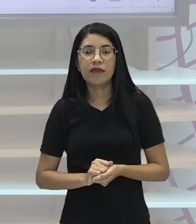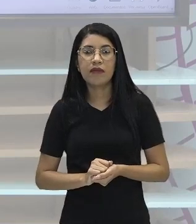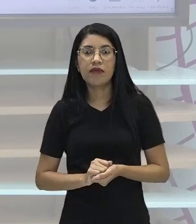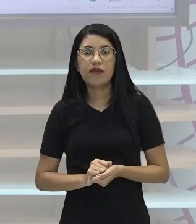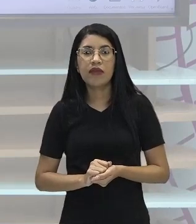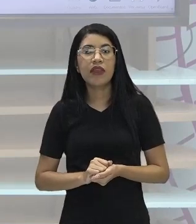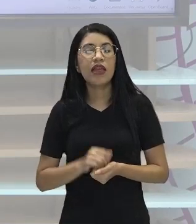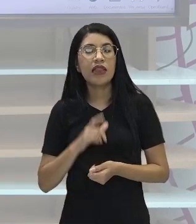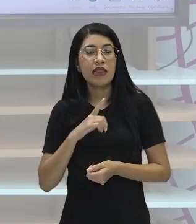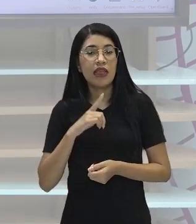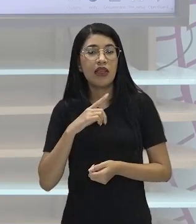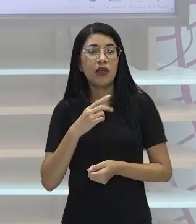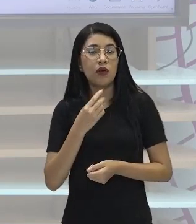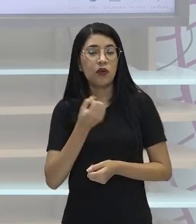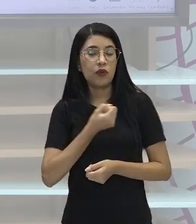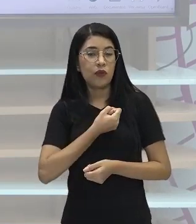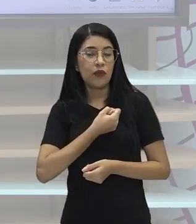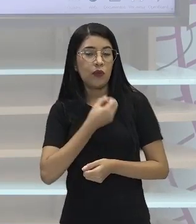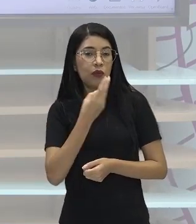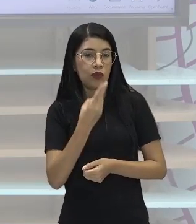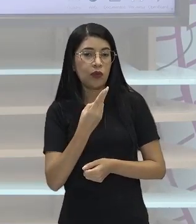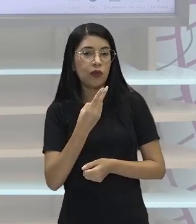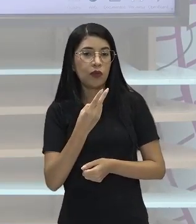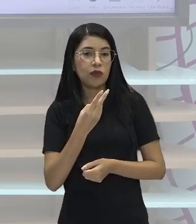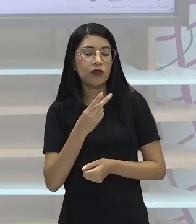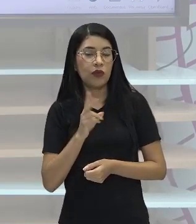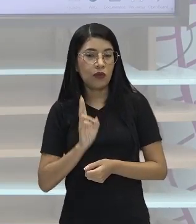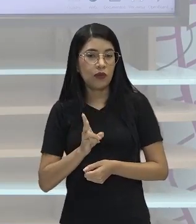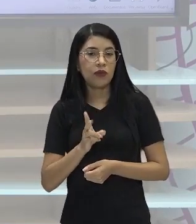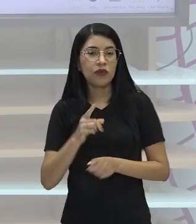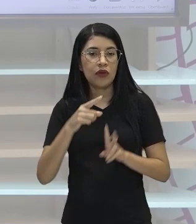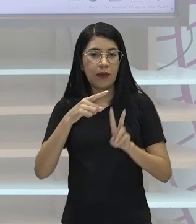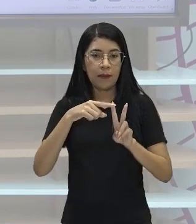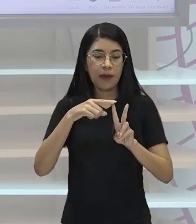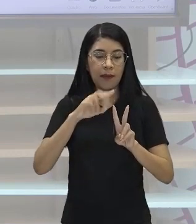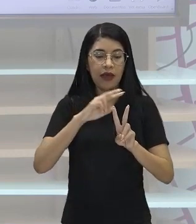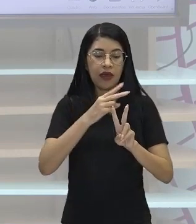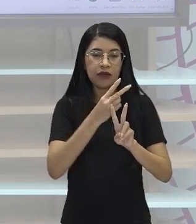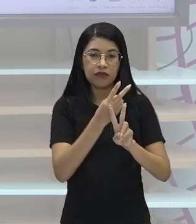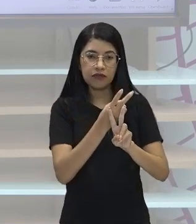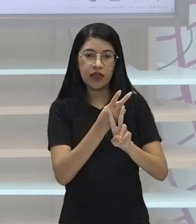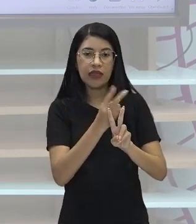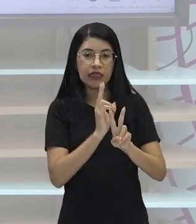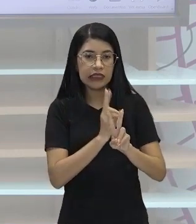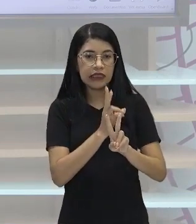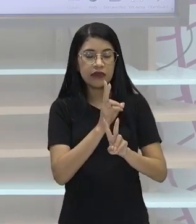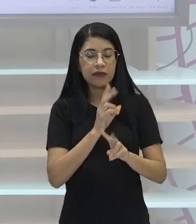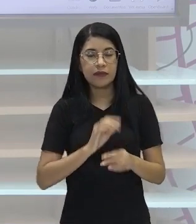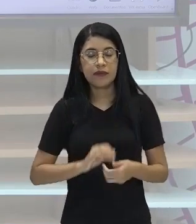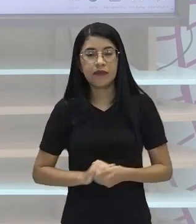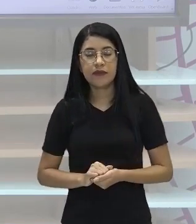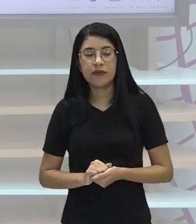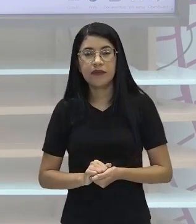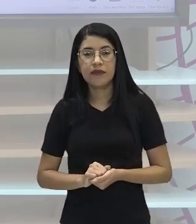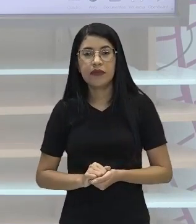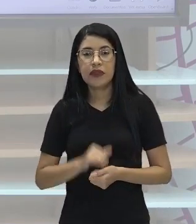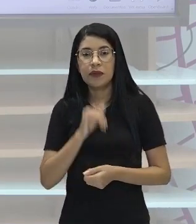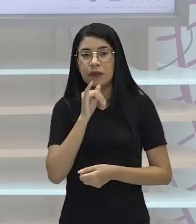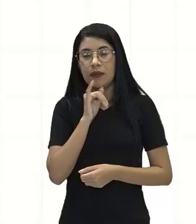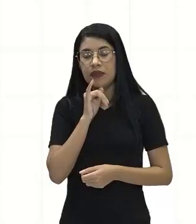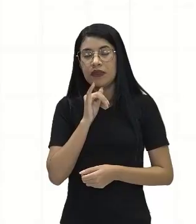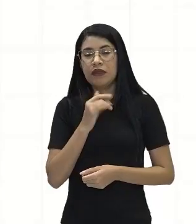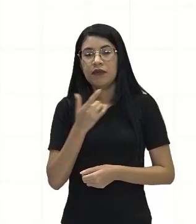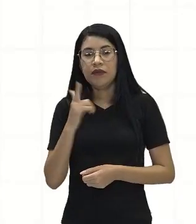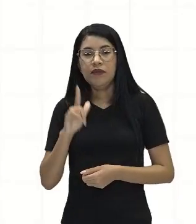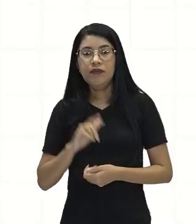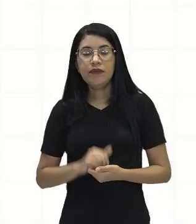o 2. Portanto, continua sendo uma raiz quadrada, certo? Então, vamos continuar com o exemplo aqui que